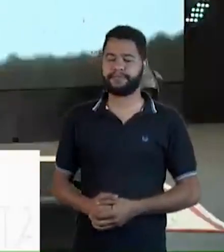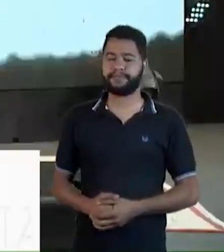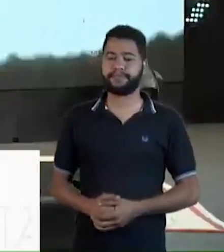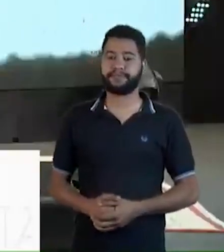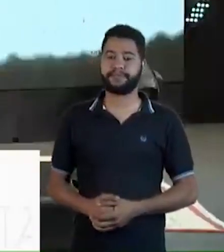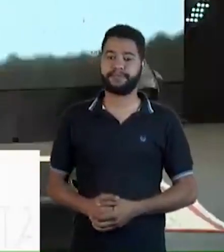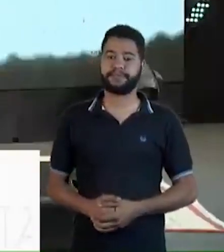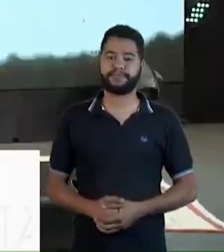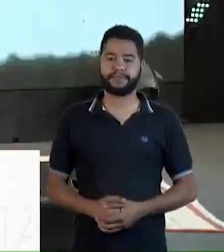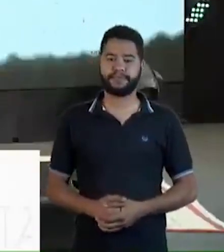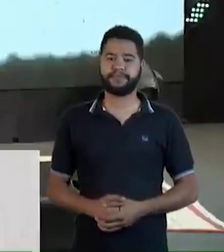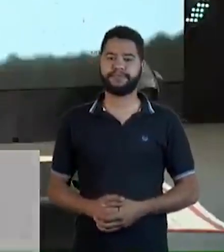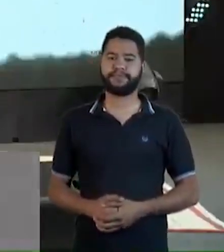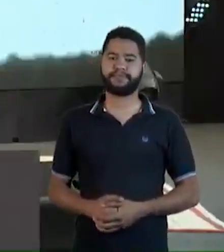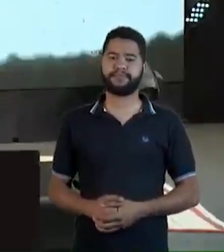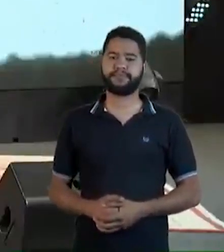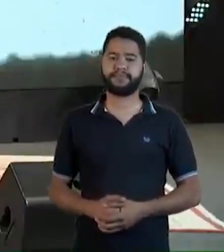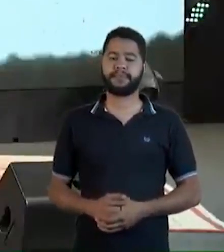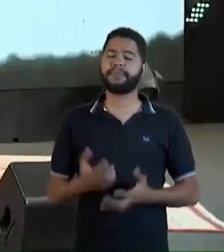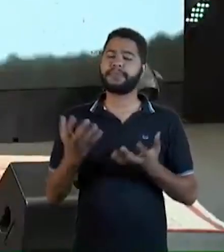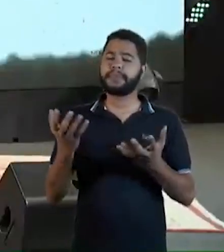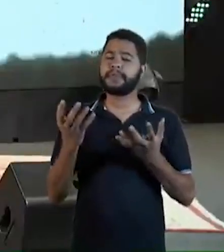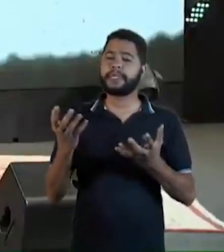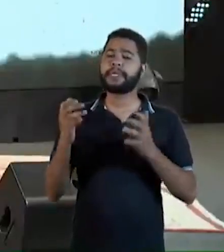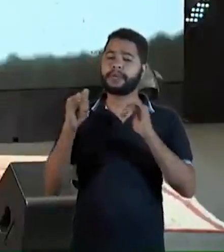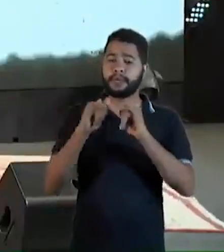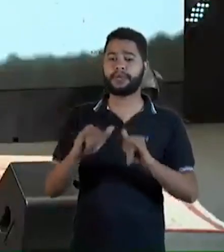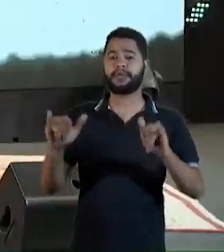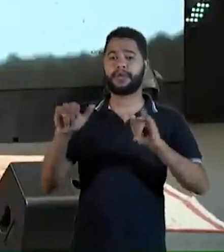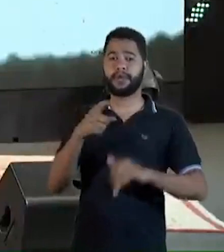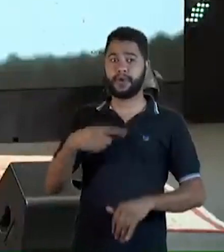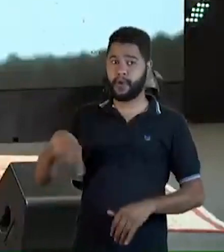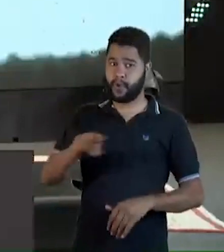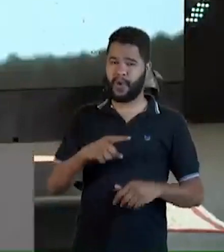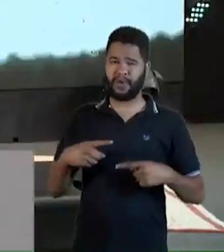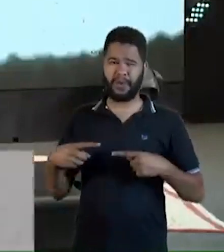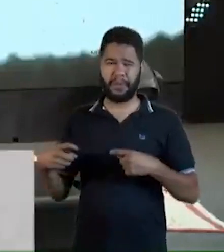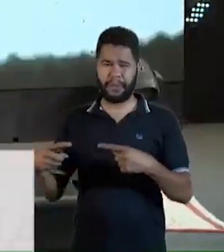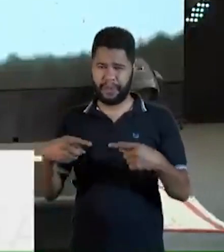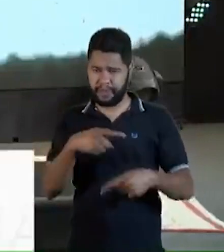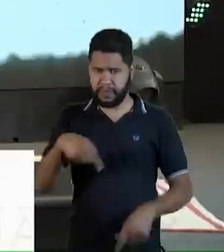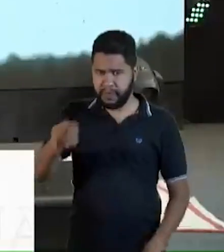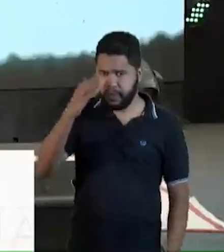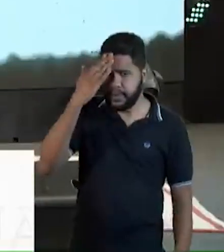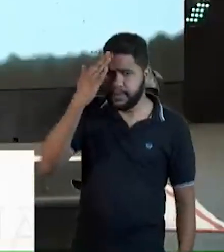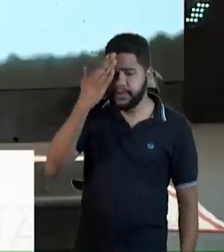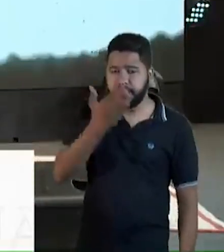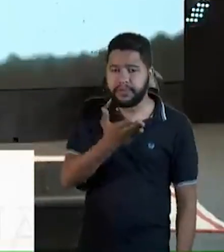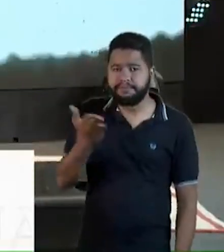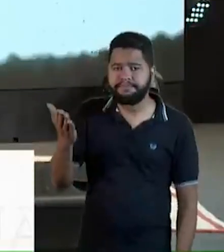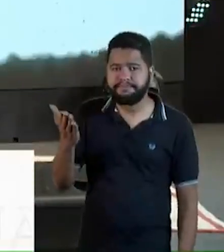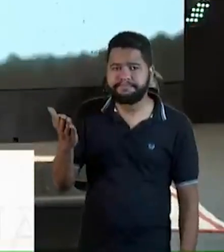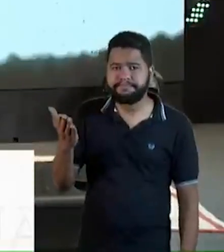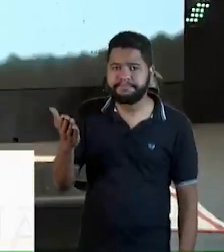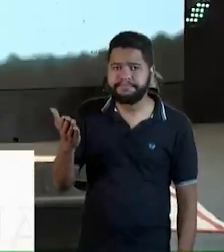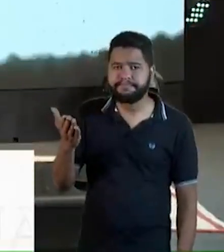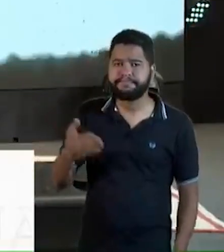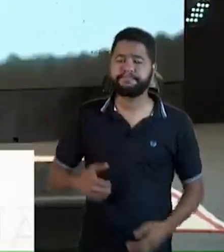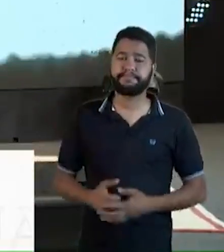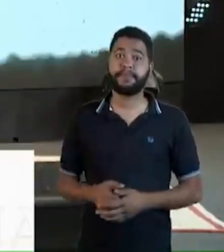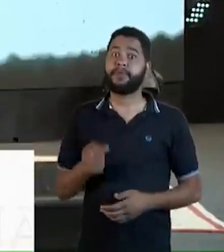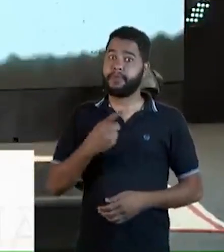alma Oi eu queria te falar uma coisa nós estamos em guerra que que sabe que está numa guerra